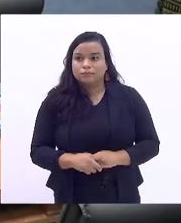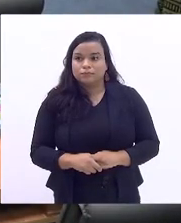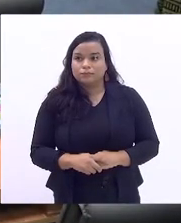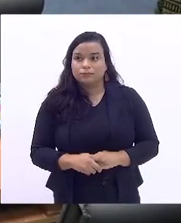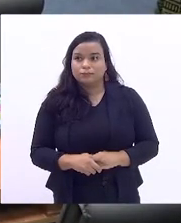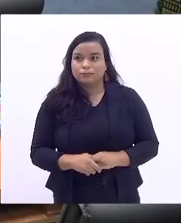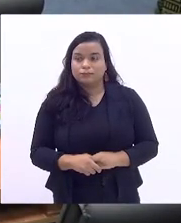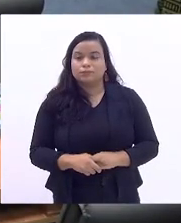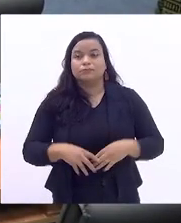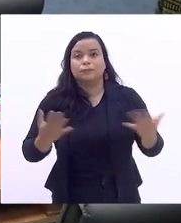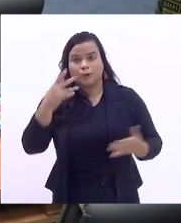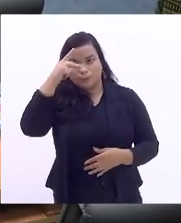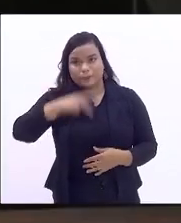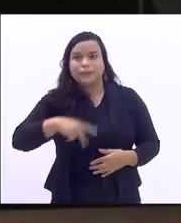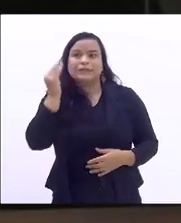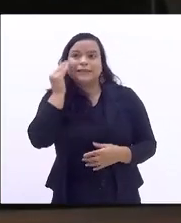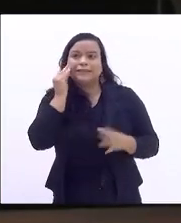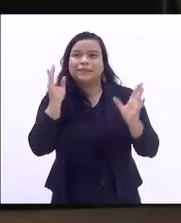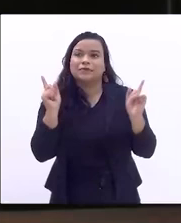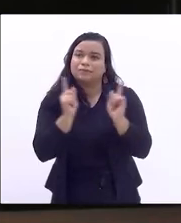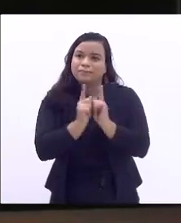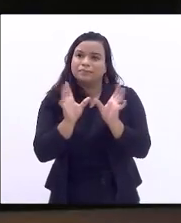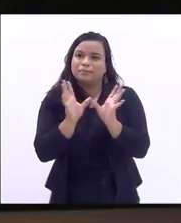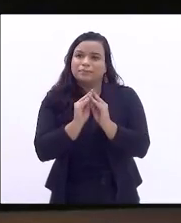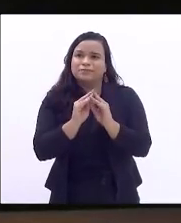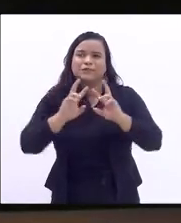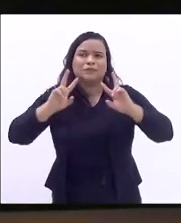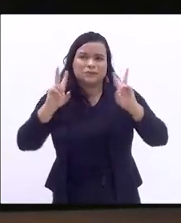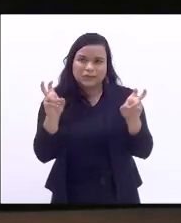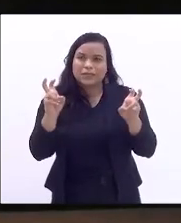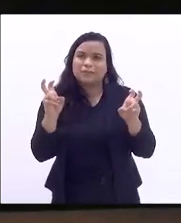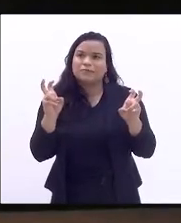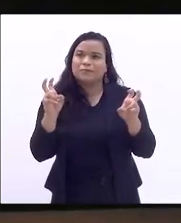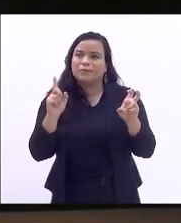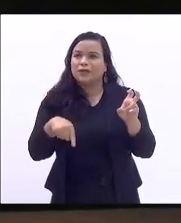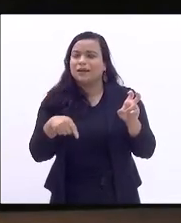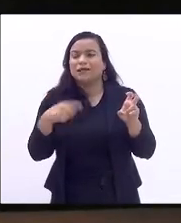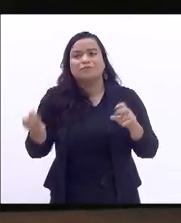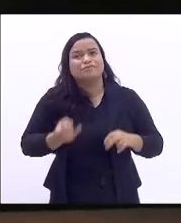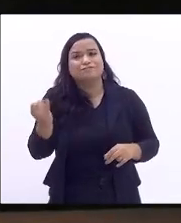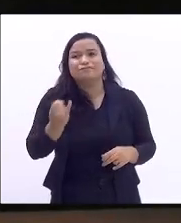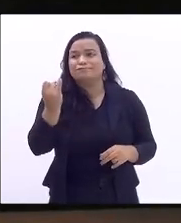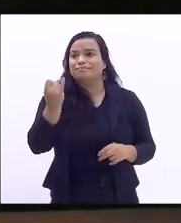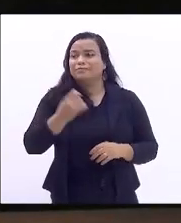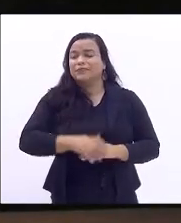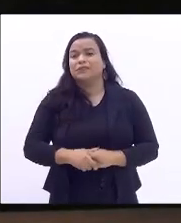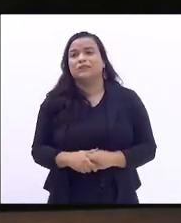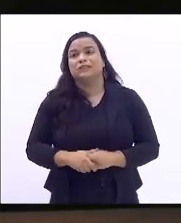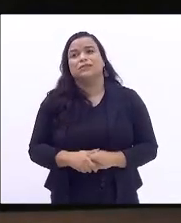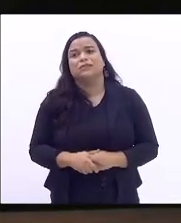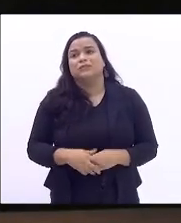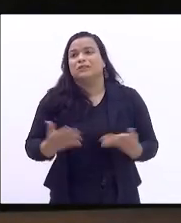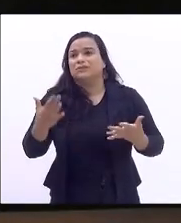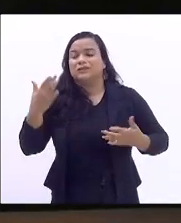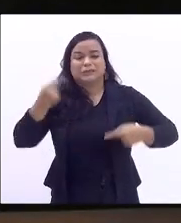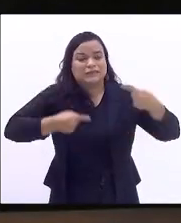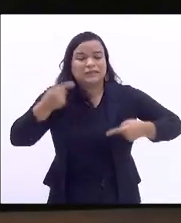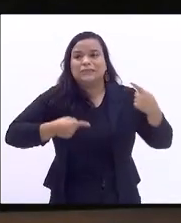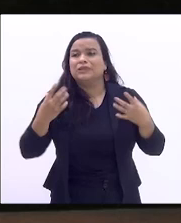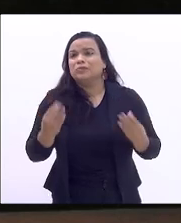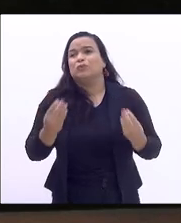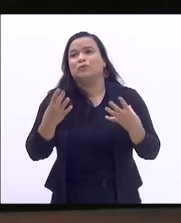o presidente tentar ser breve mas o tema é um tema muito candente é um tema muito polêmico